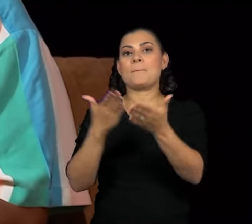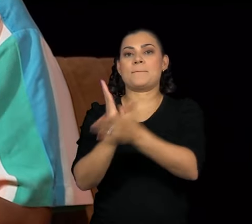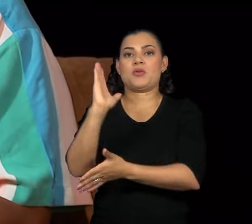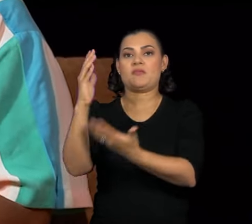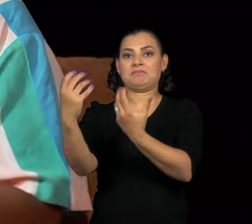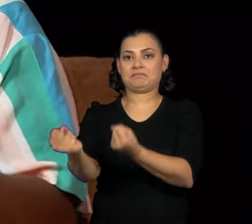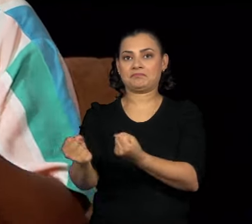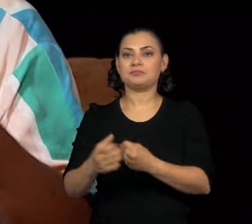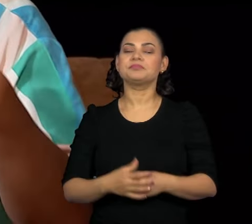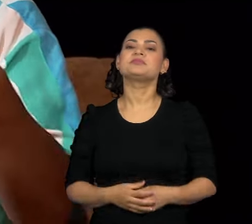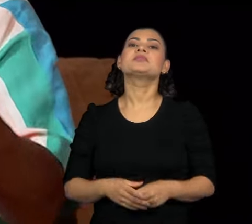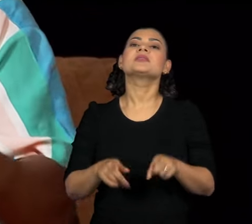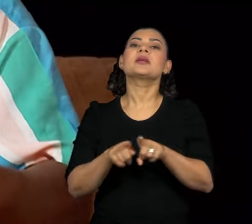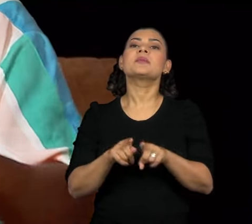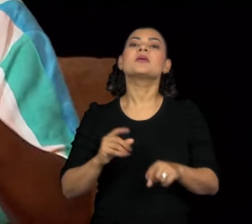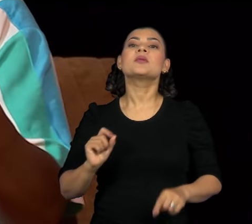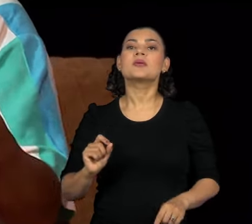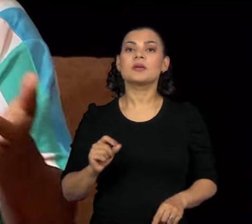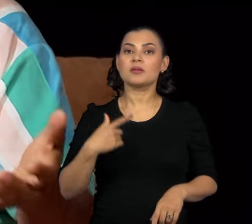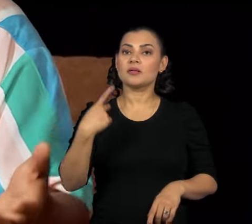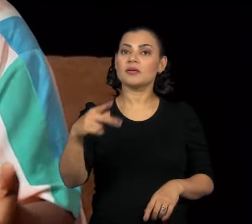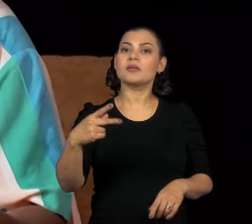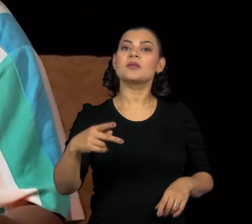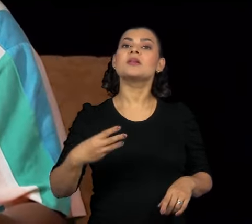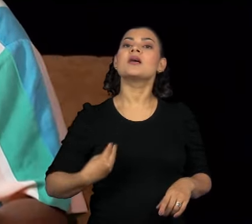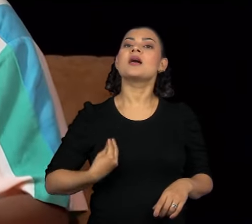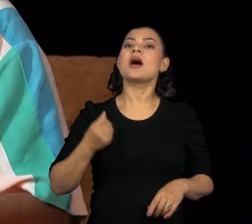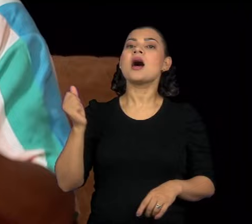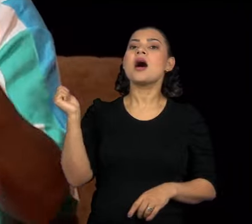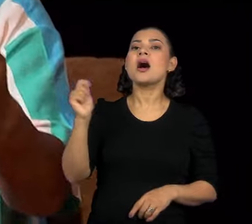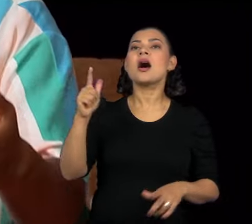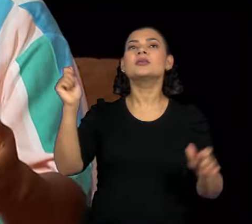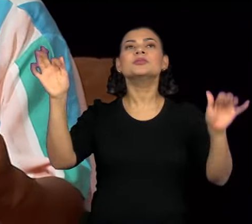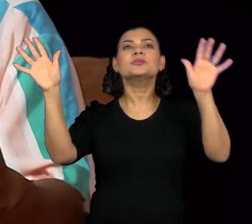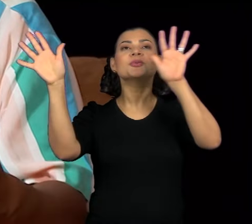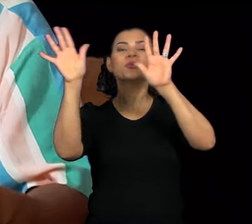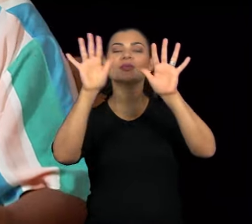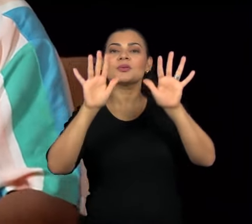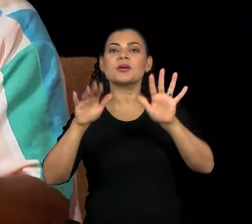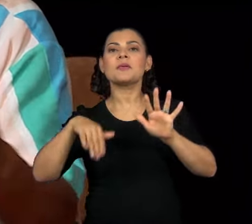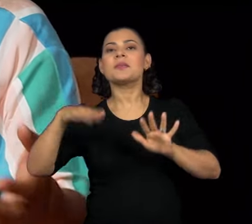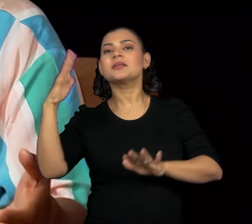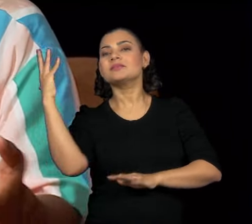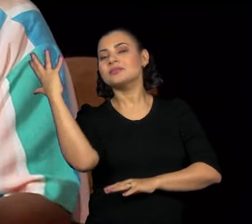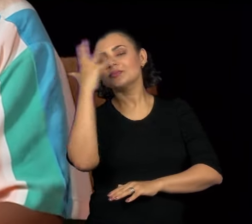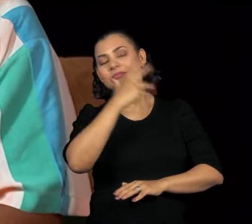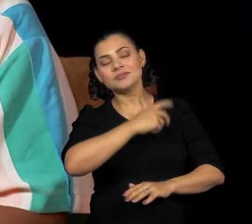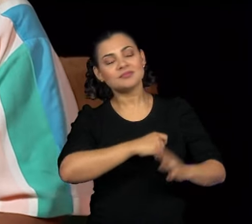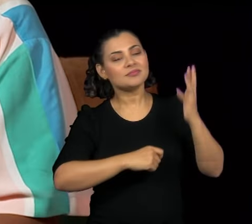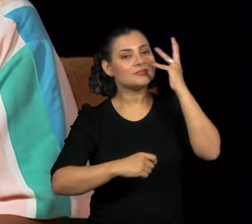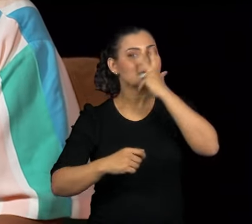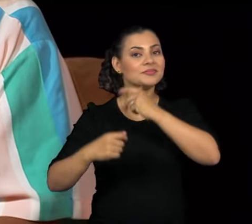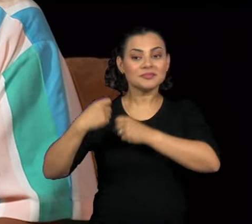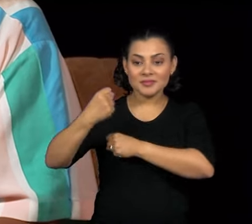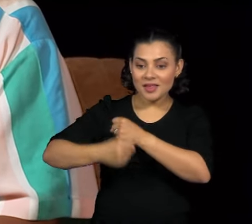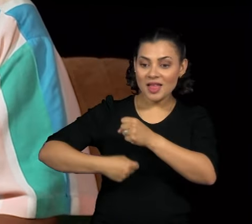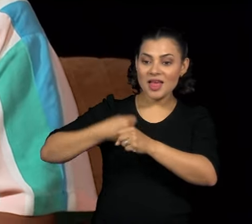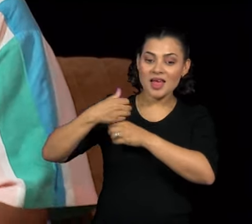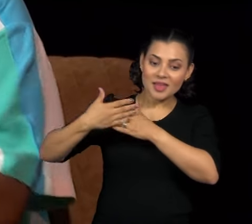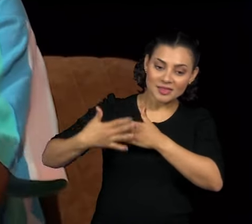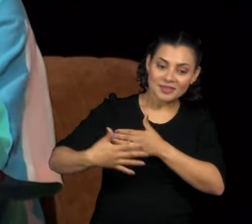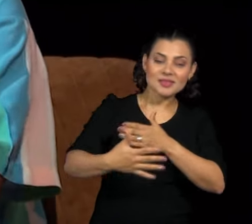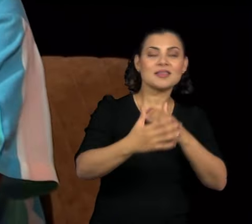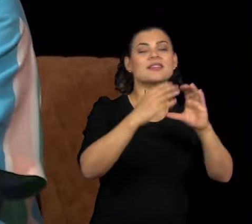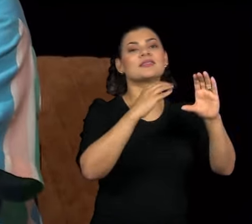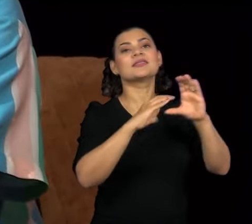né? Vista sua mortalha azul turquesa, mais bonita que a beleza, mais humana que o perdão. E cantava